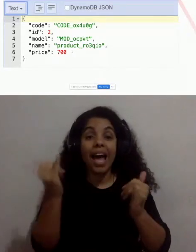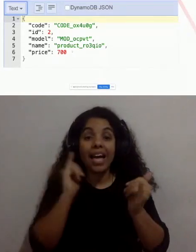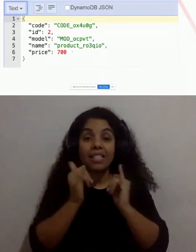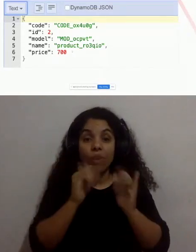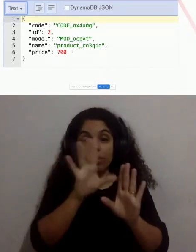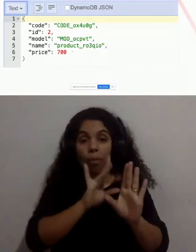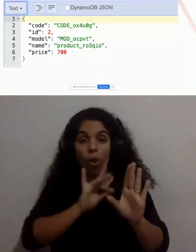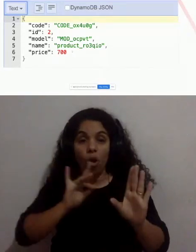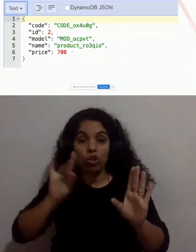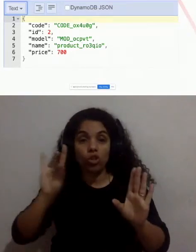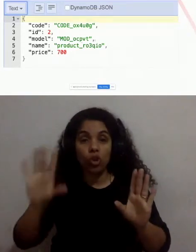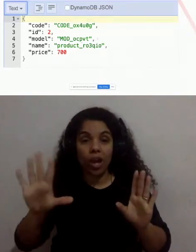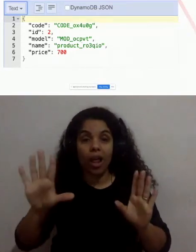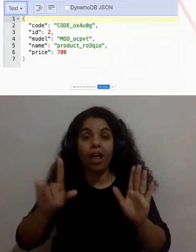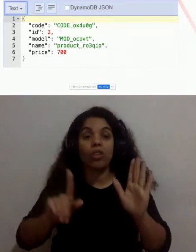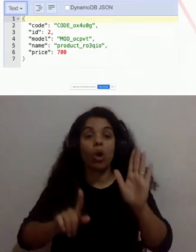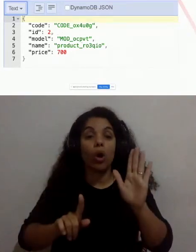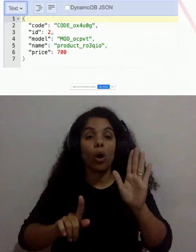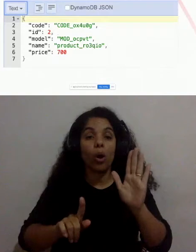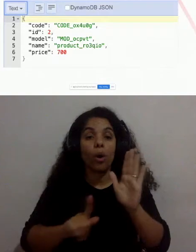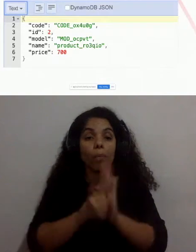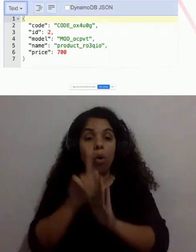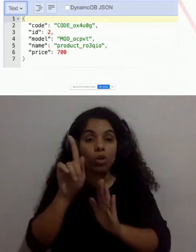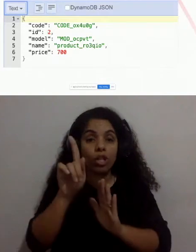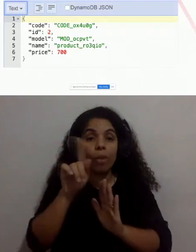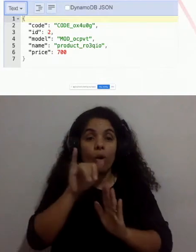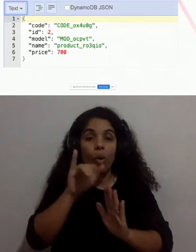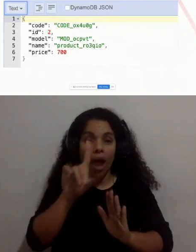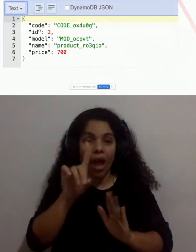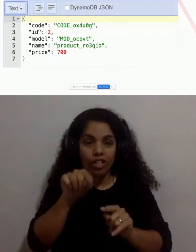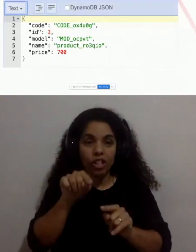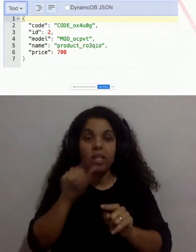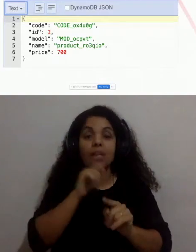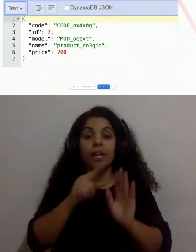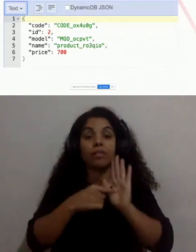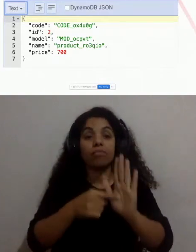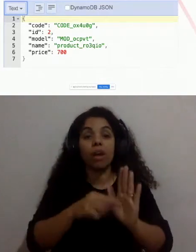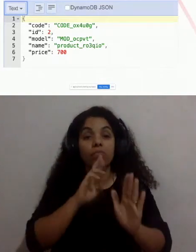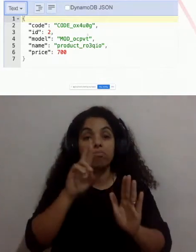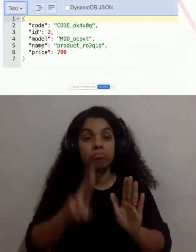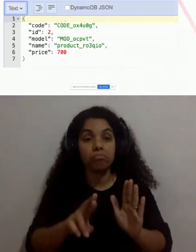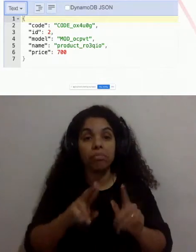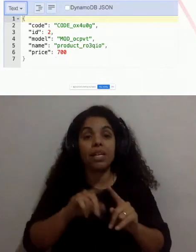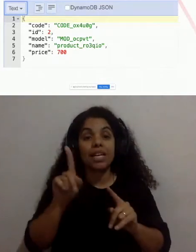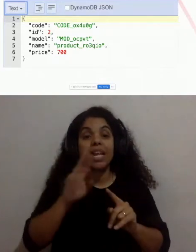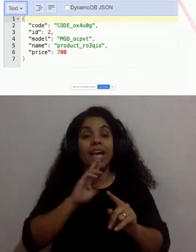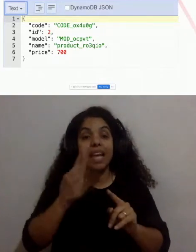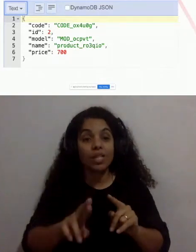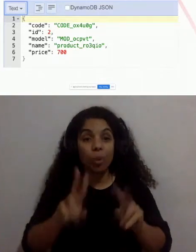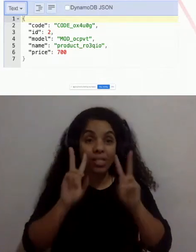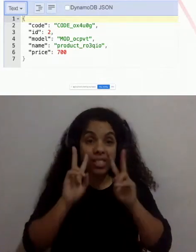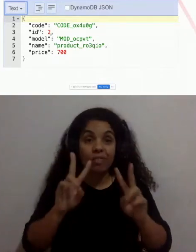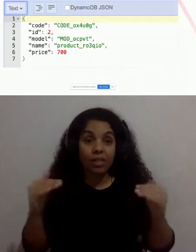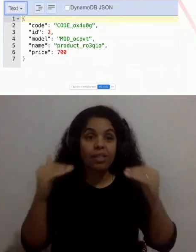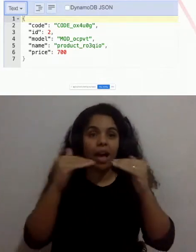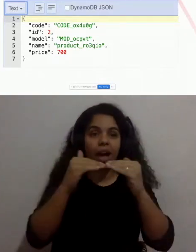lá no Postman com esse ID aqui, ele vai te dar uma resposta e lá no resposta você vê se está